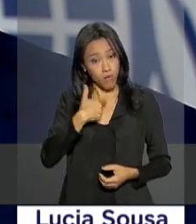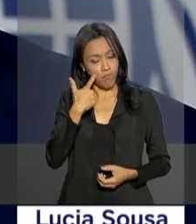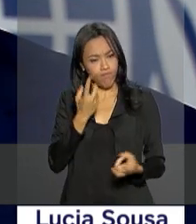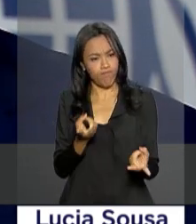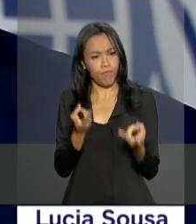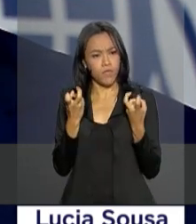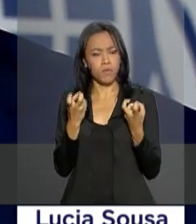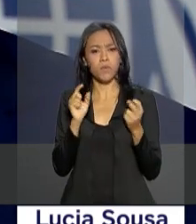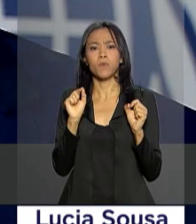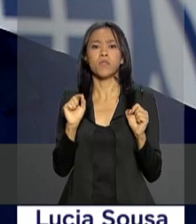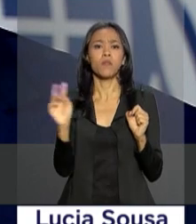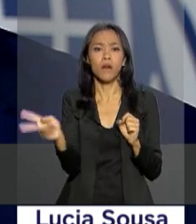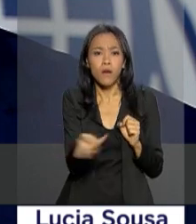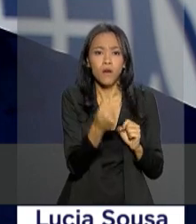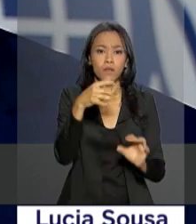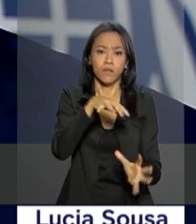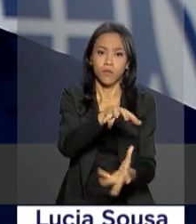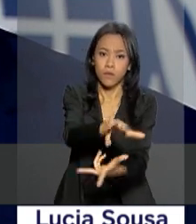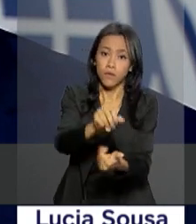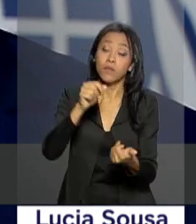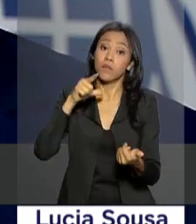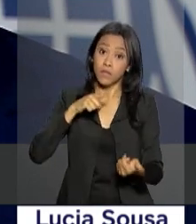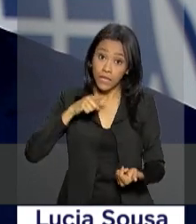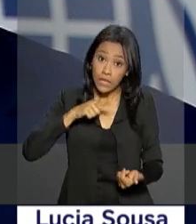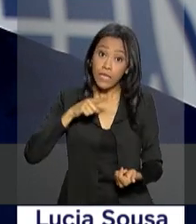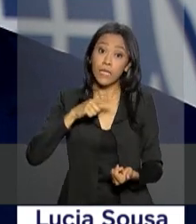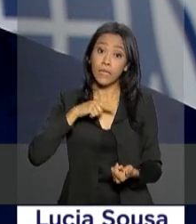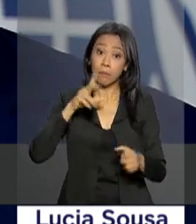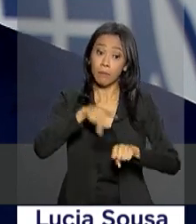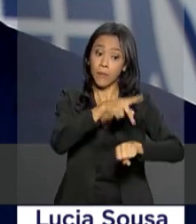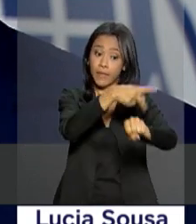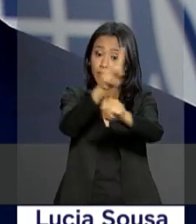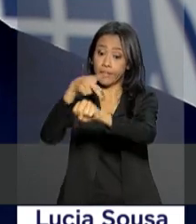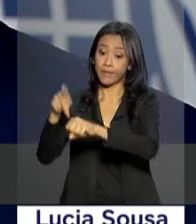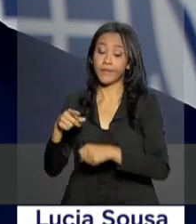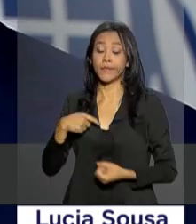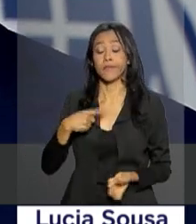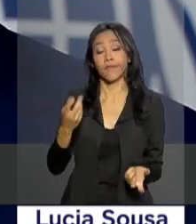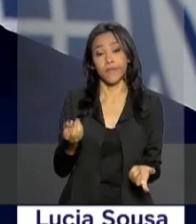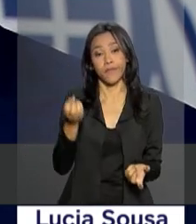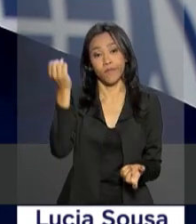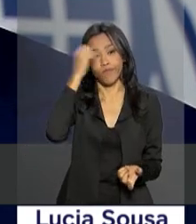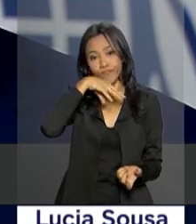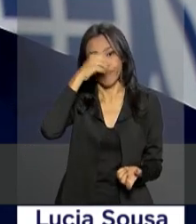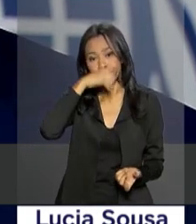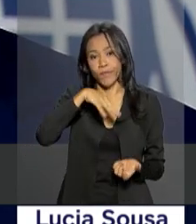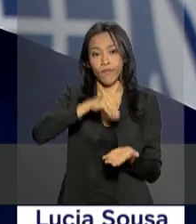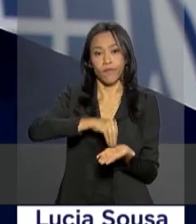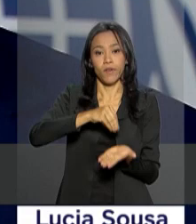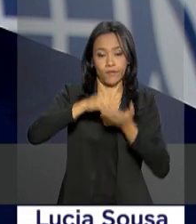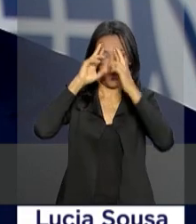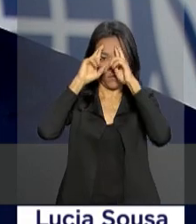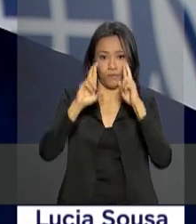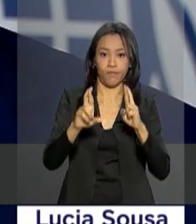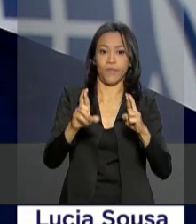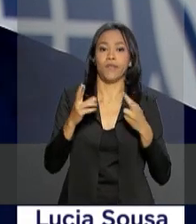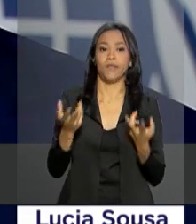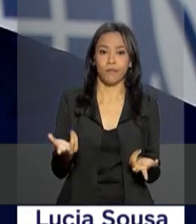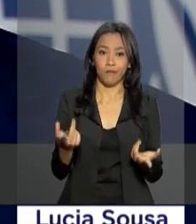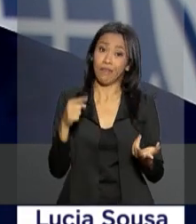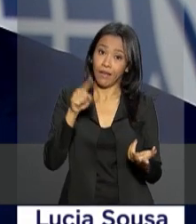acontece hoje no mundo há países em que a intolerância têm sido tem sido a